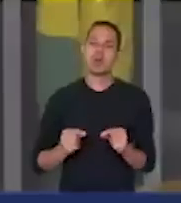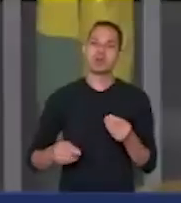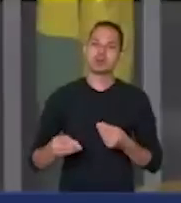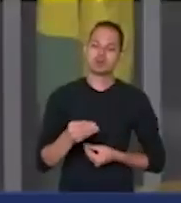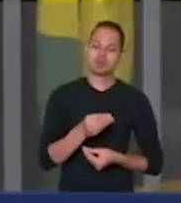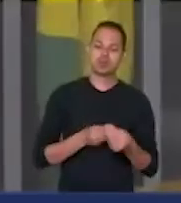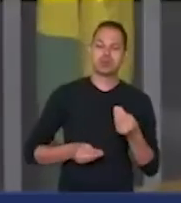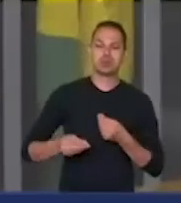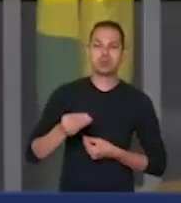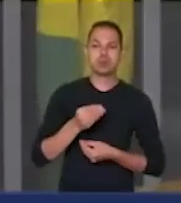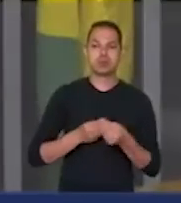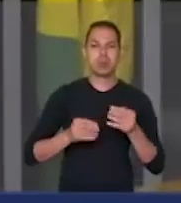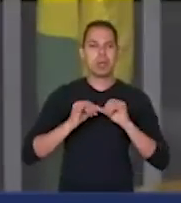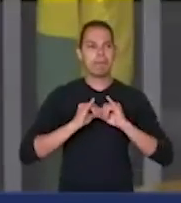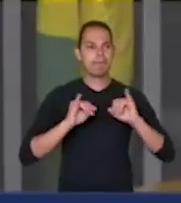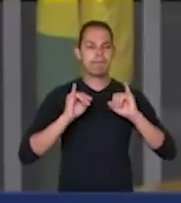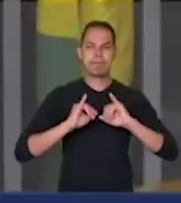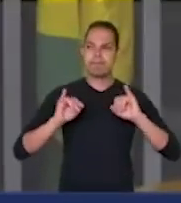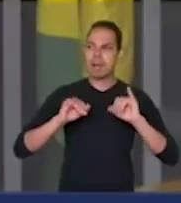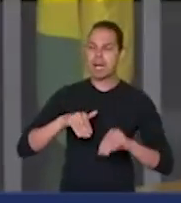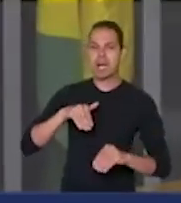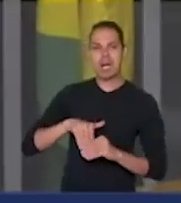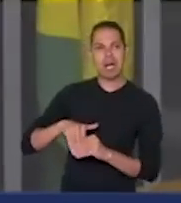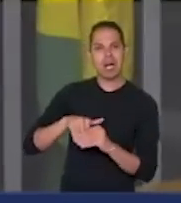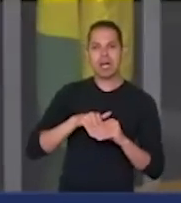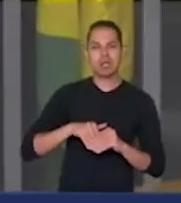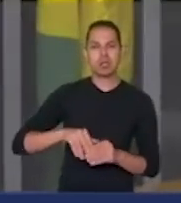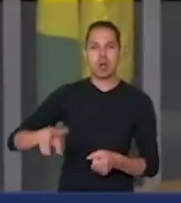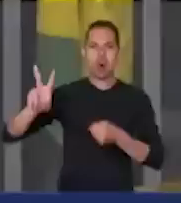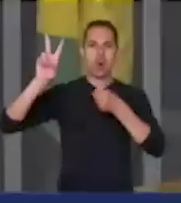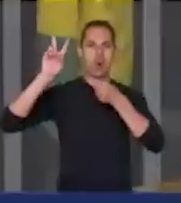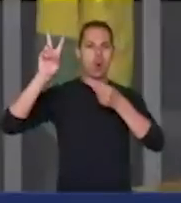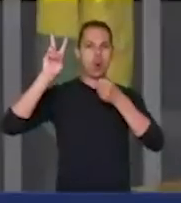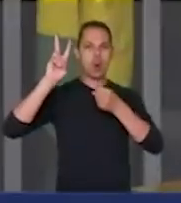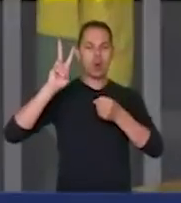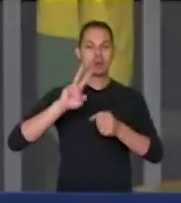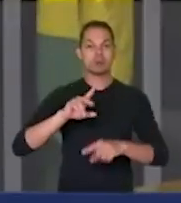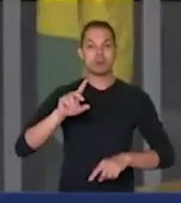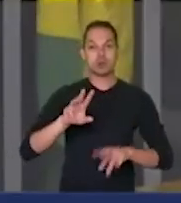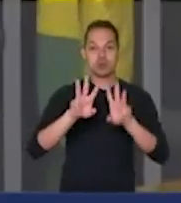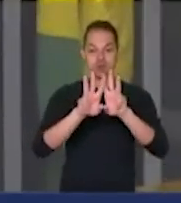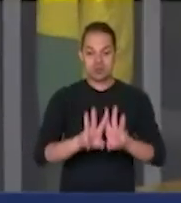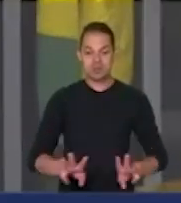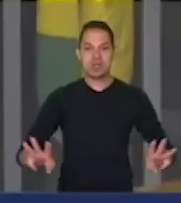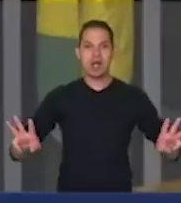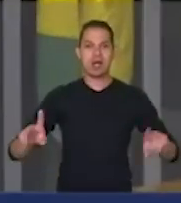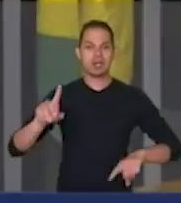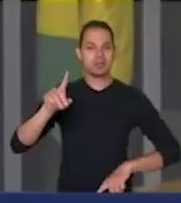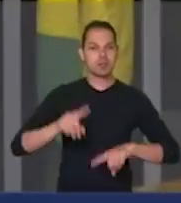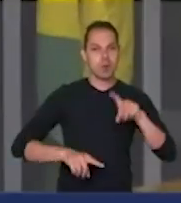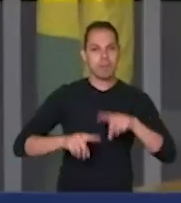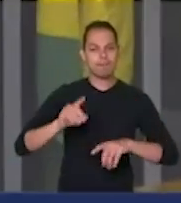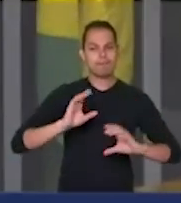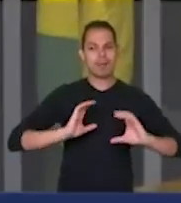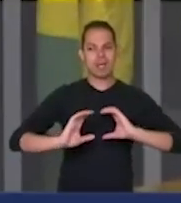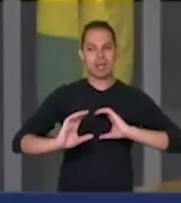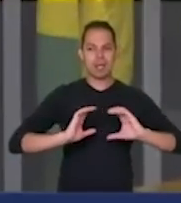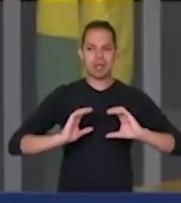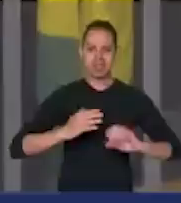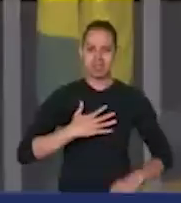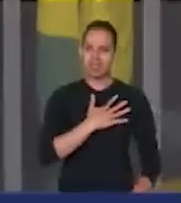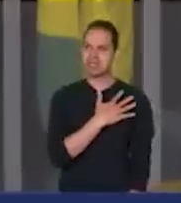em campanha eleitoral um site, um meio de comunicação? Que ditadura é essa?